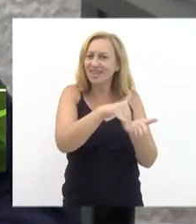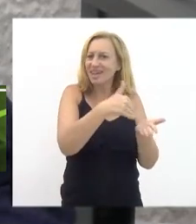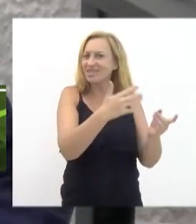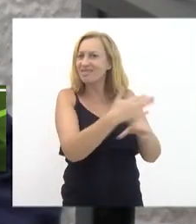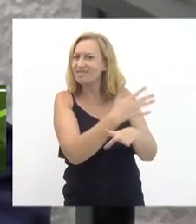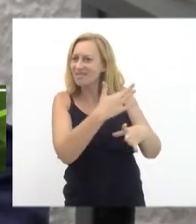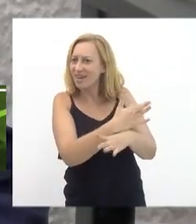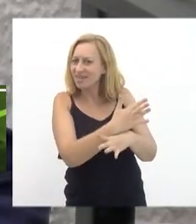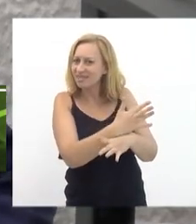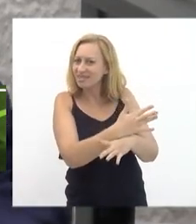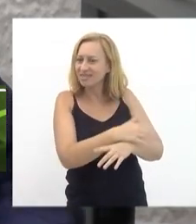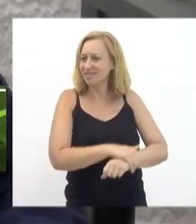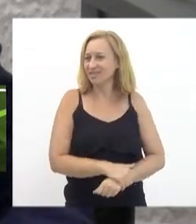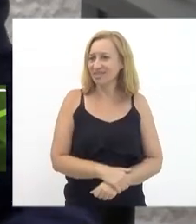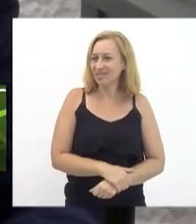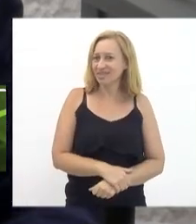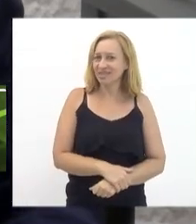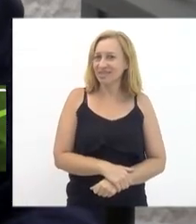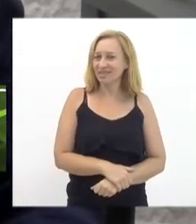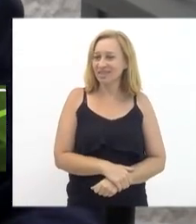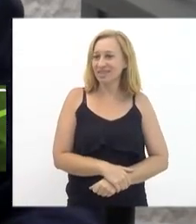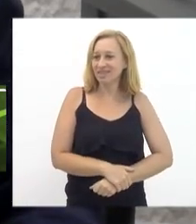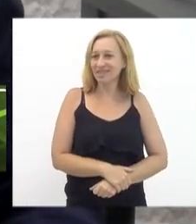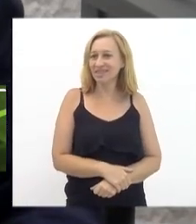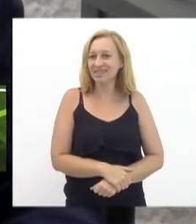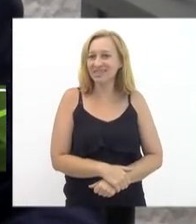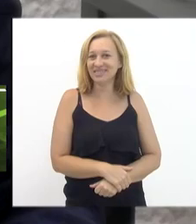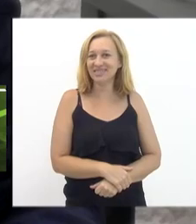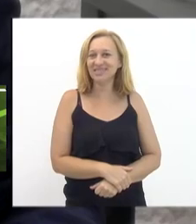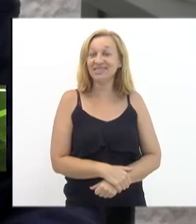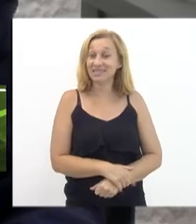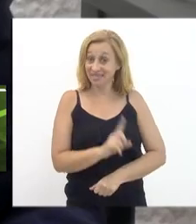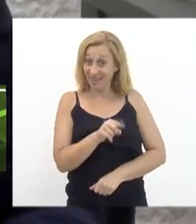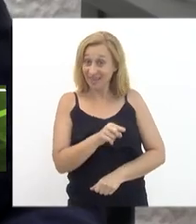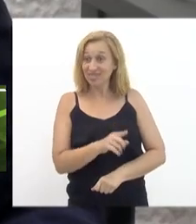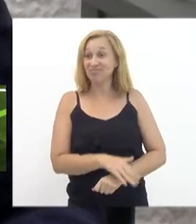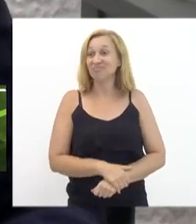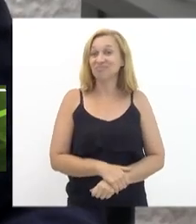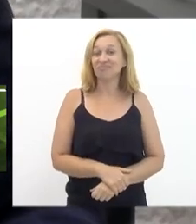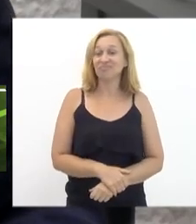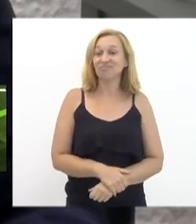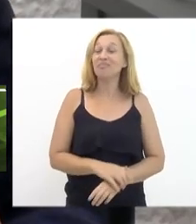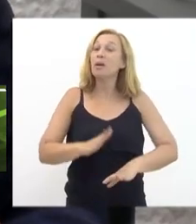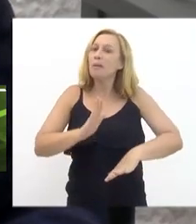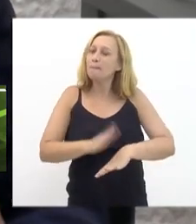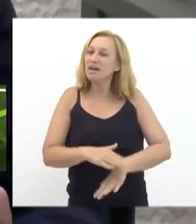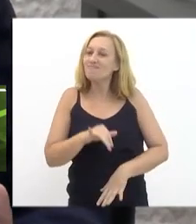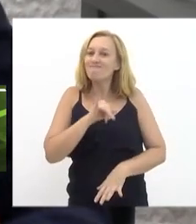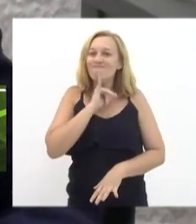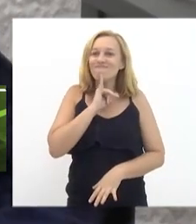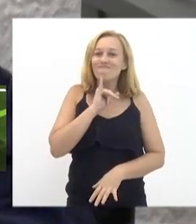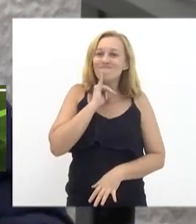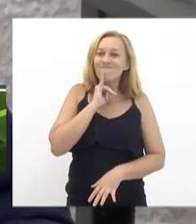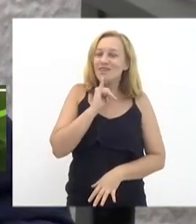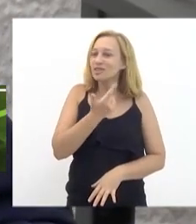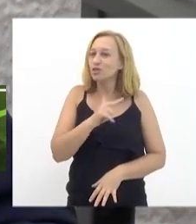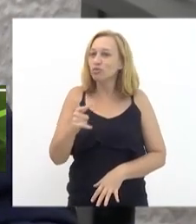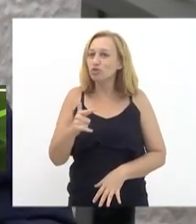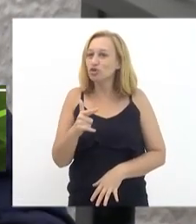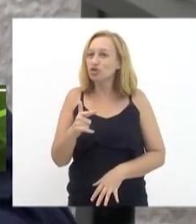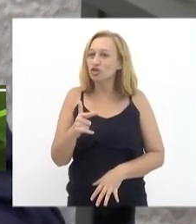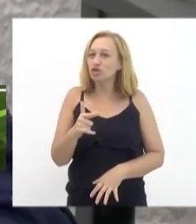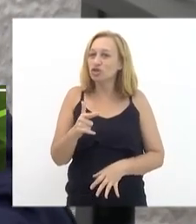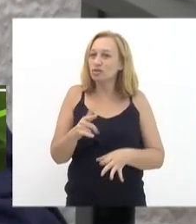e na verdade e leia-se Dr É né mas infelizmente ela não tinha cobertura